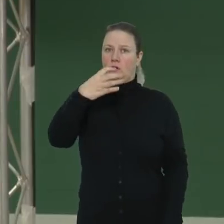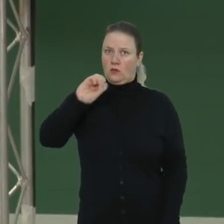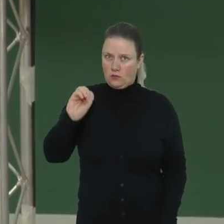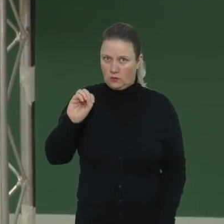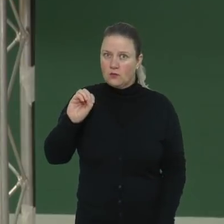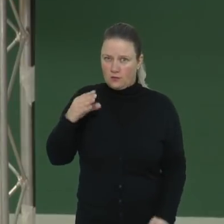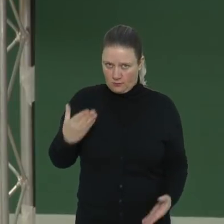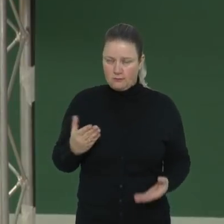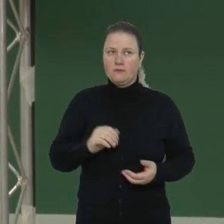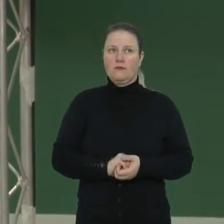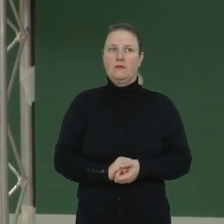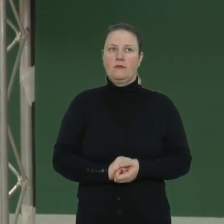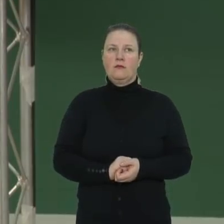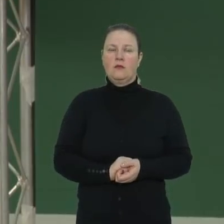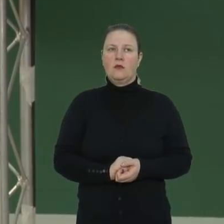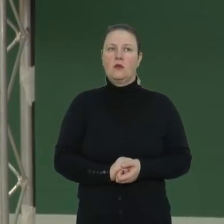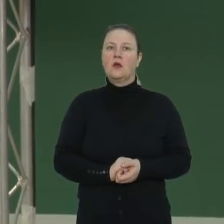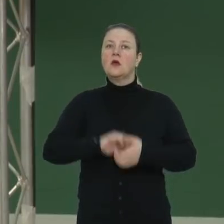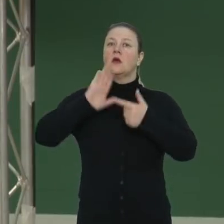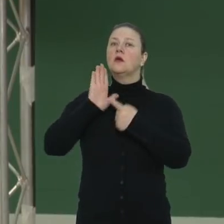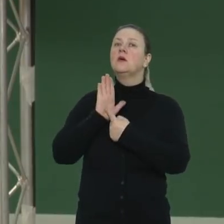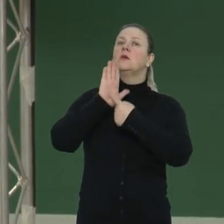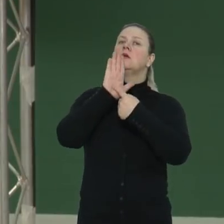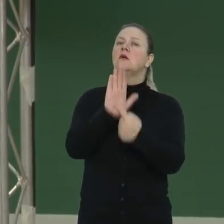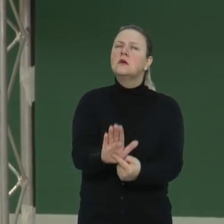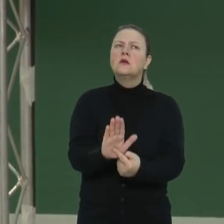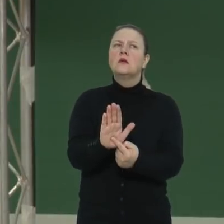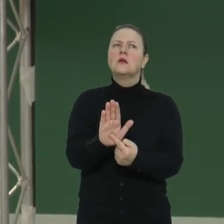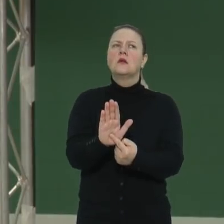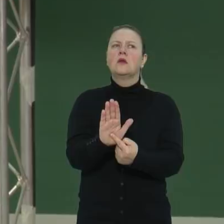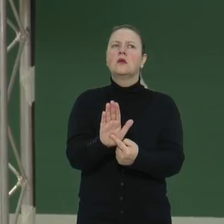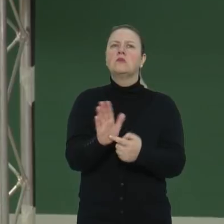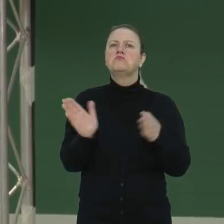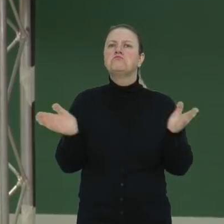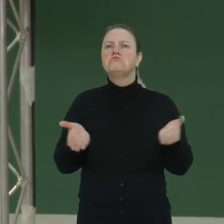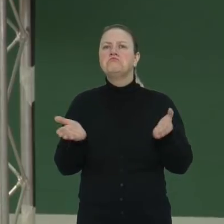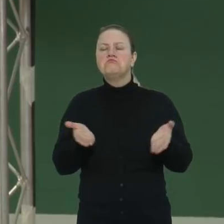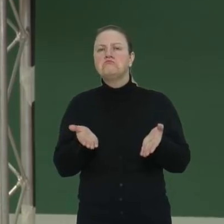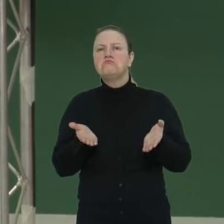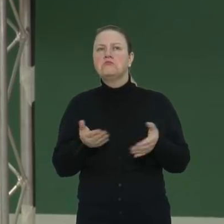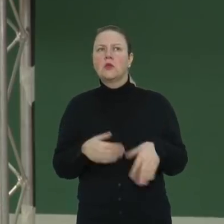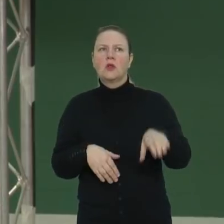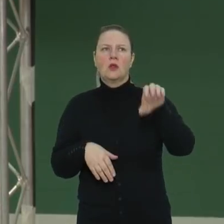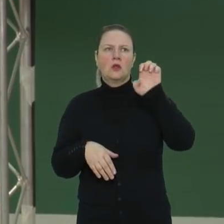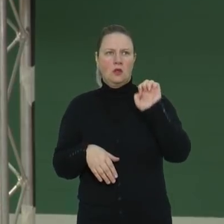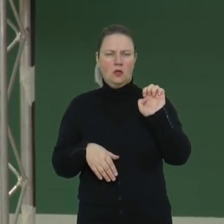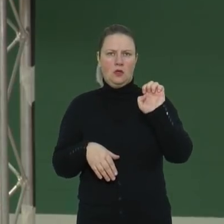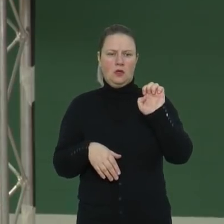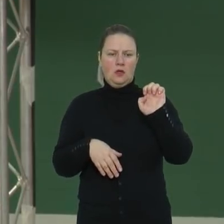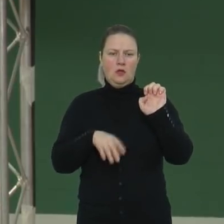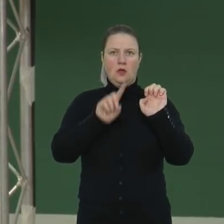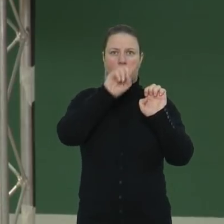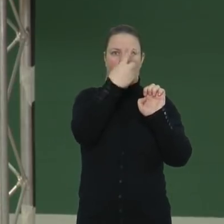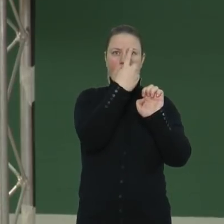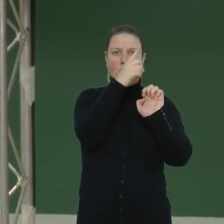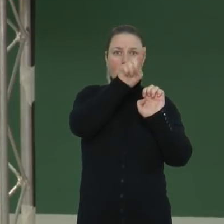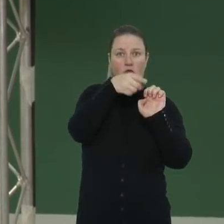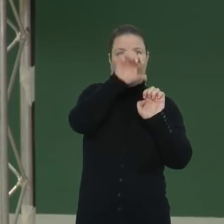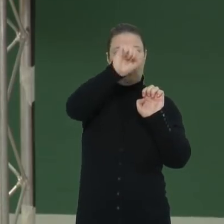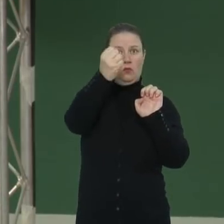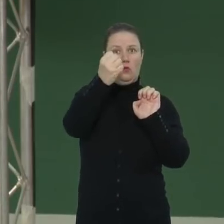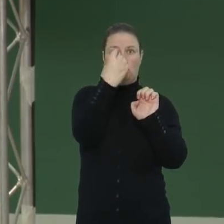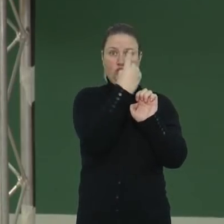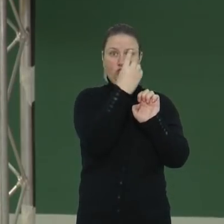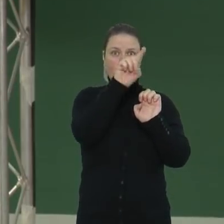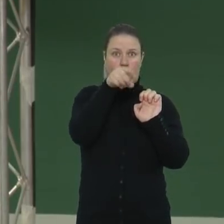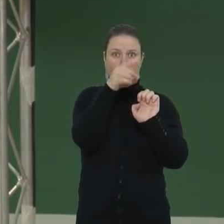vocês. E quando aparecer essa situação aqui, do nosso E, o nosso epsilon elevado a 1,8, eu vou ter que